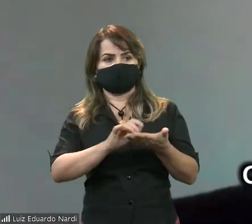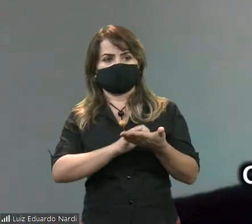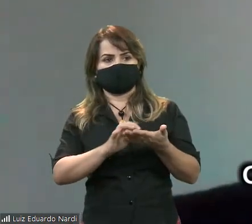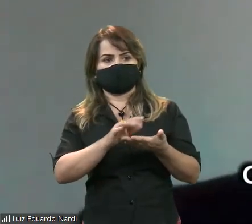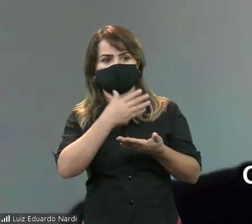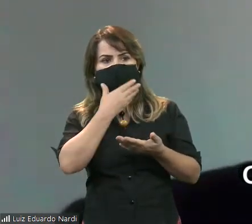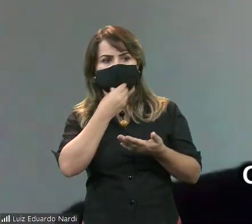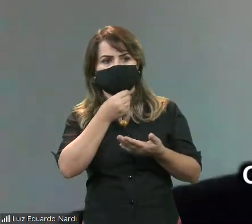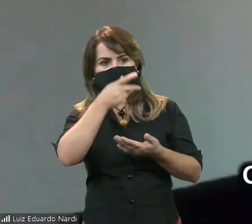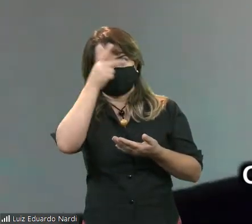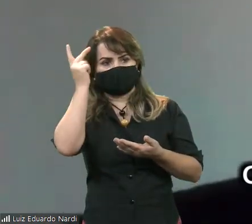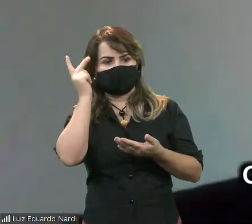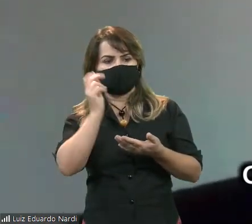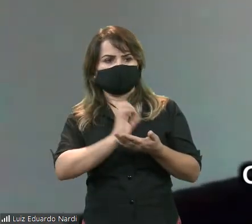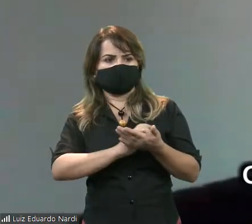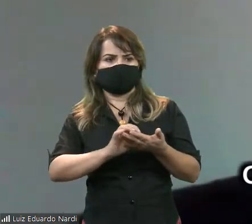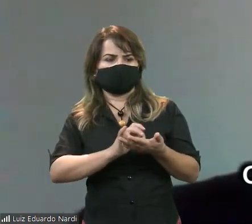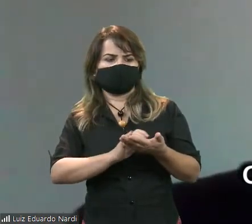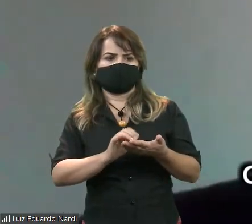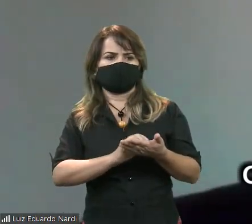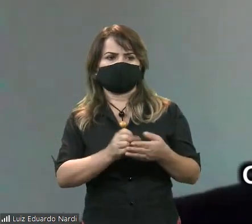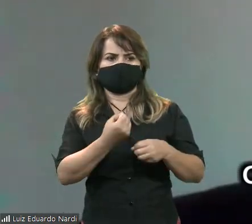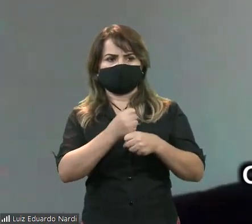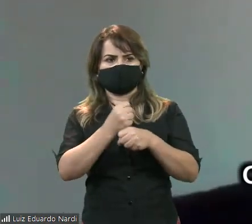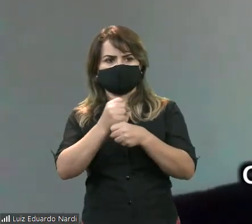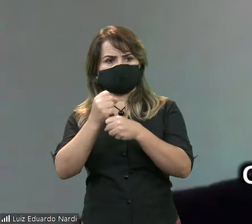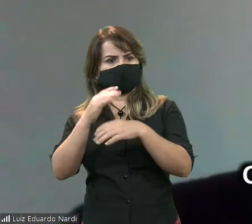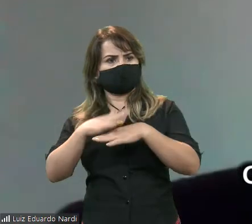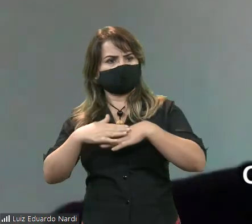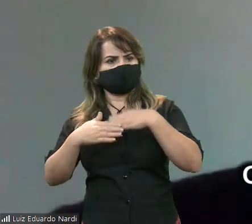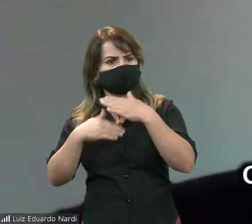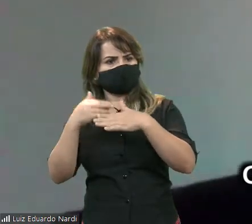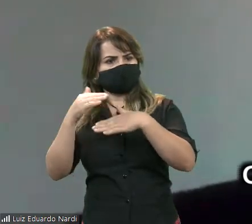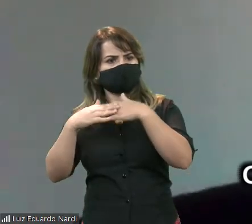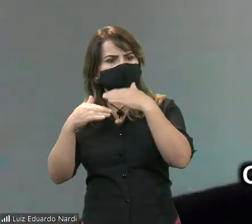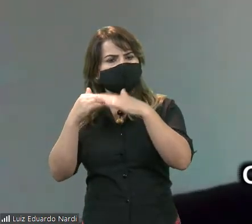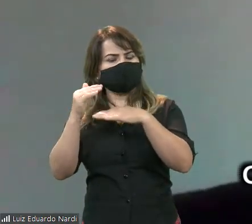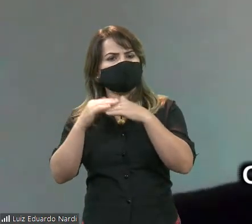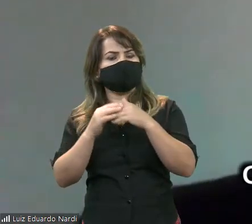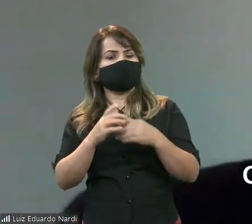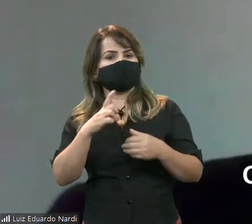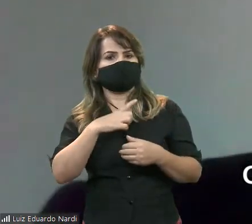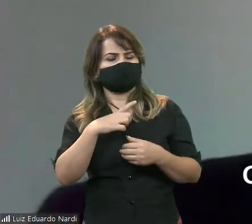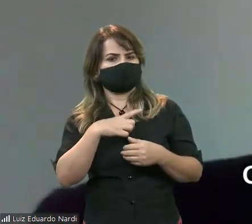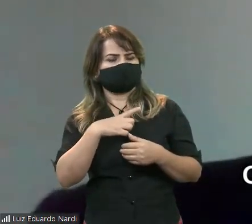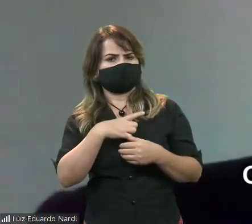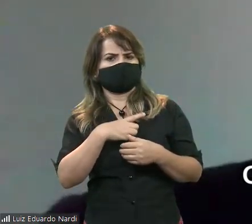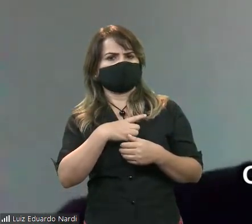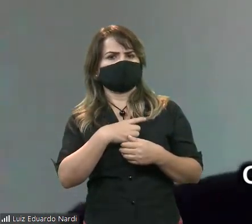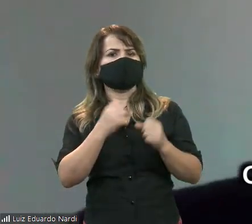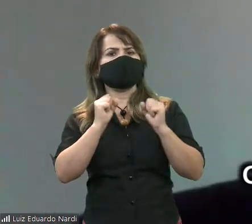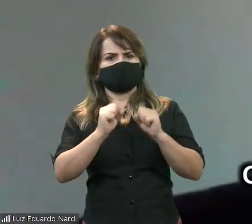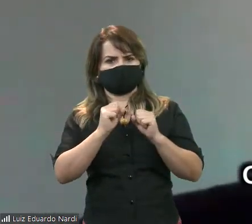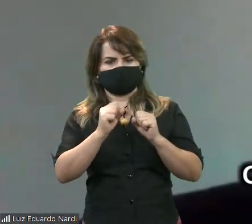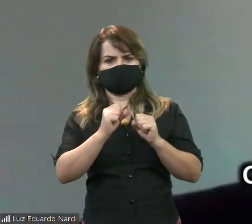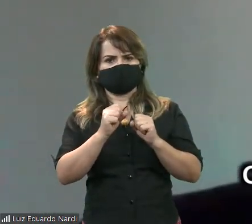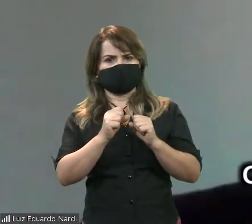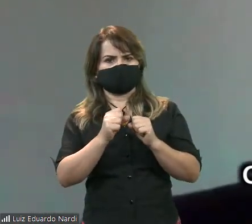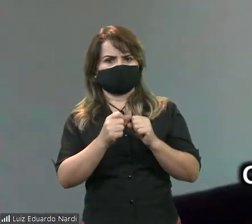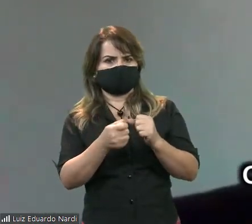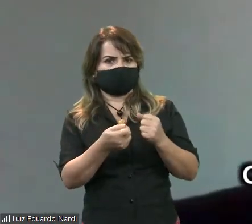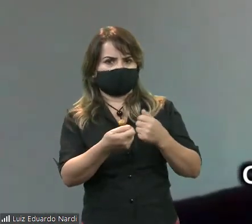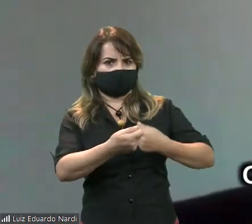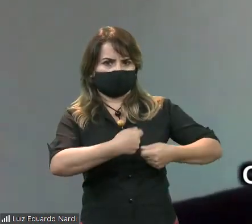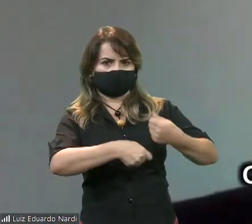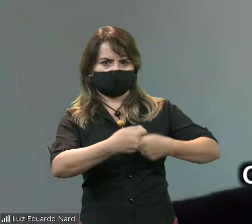competência, equilíbrio para poder administrar os seus fiscais.